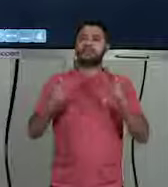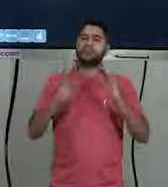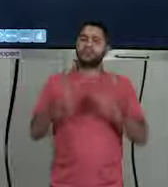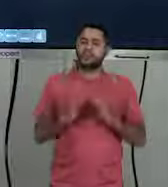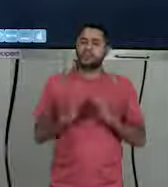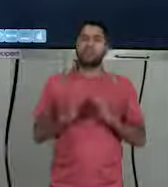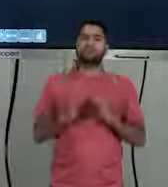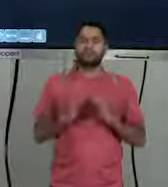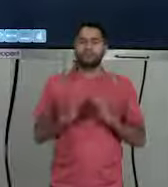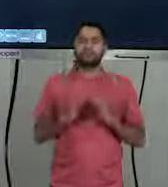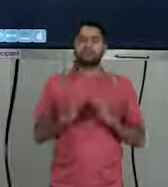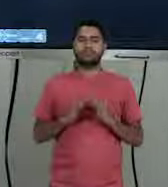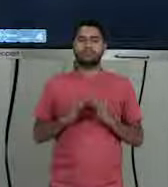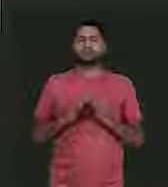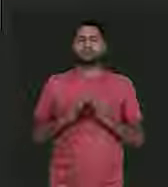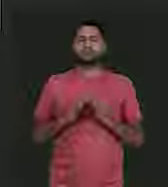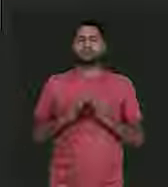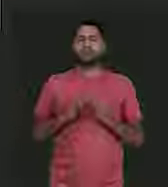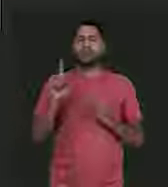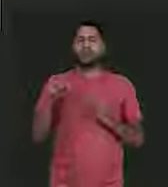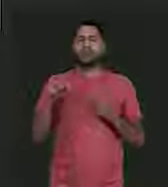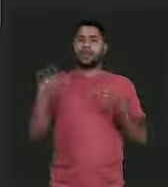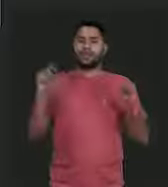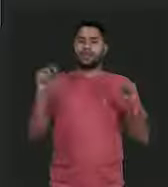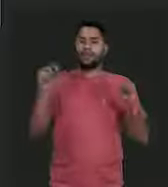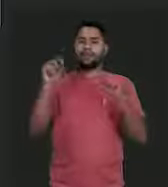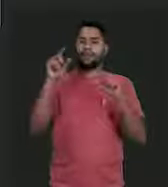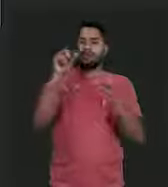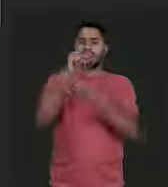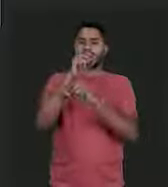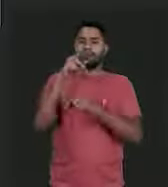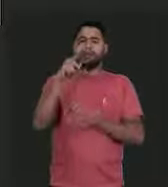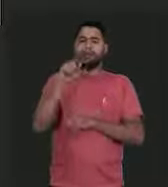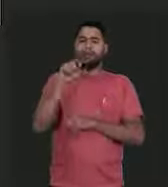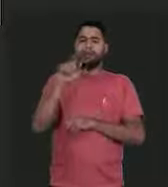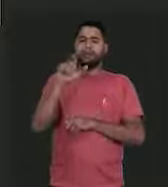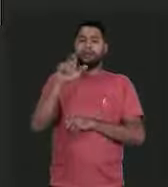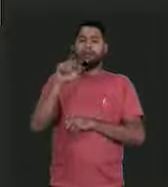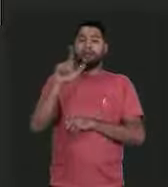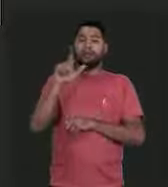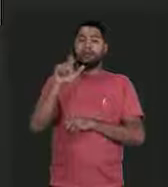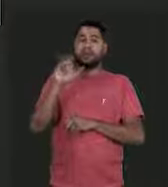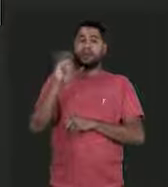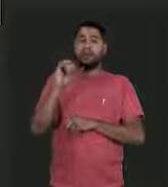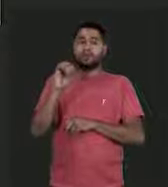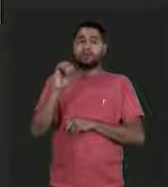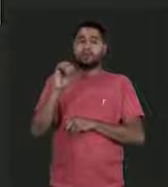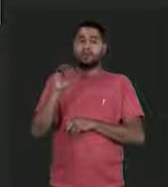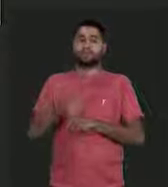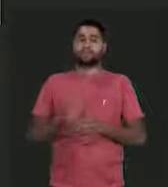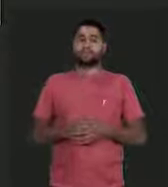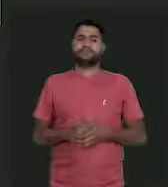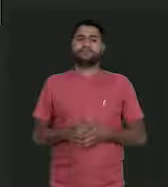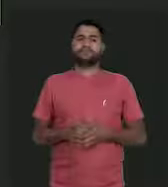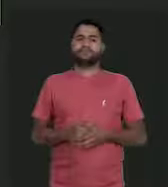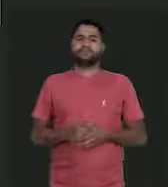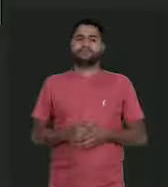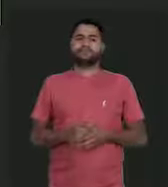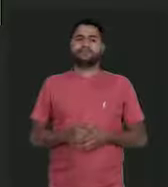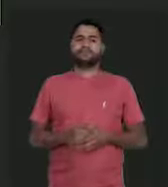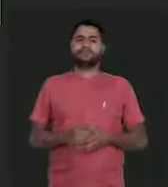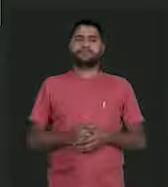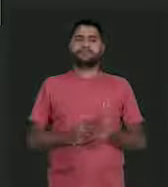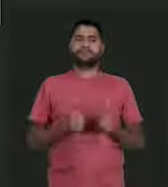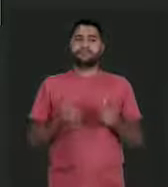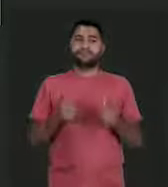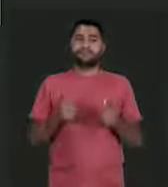residência, a ligação elétrica é feita no sistema de paralelo e não no sistema em série,